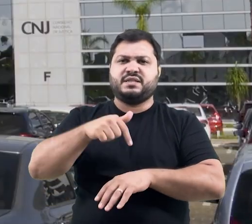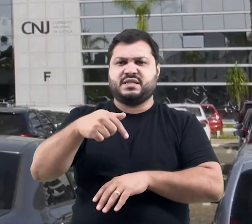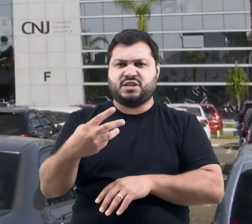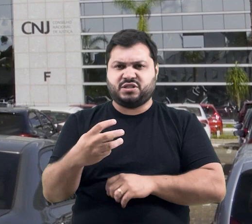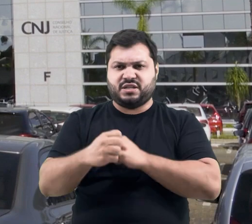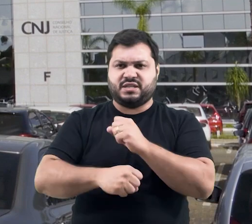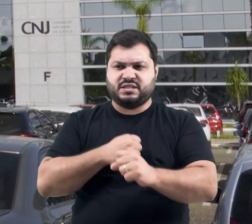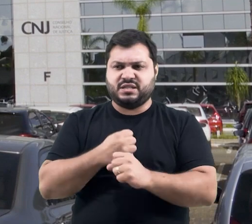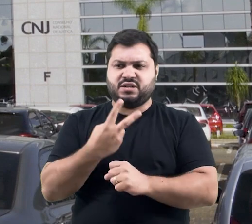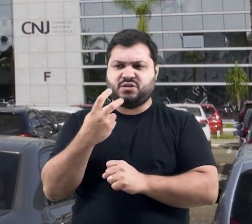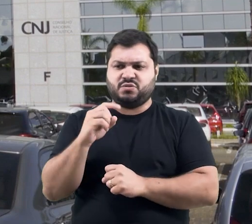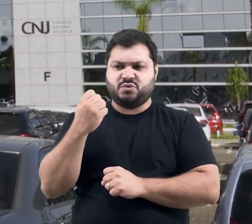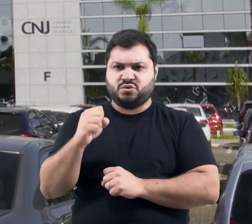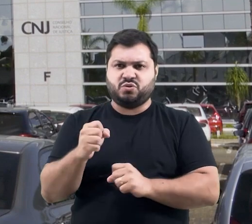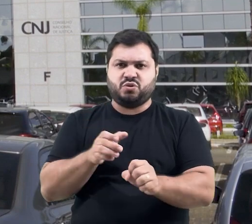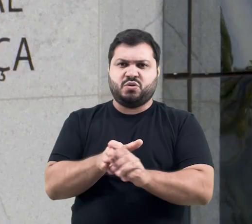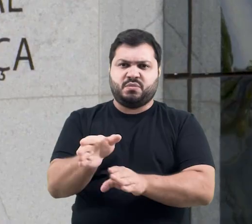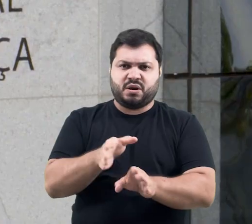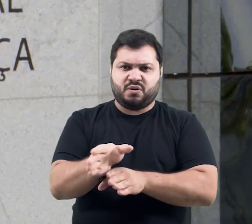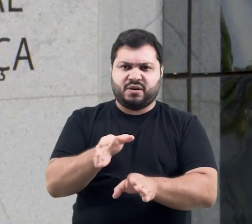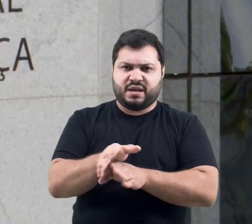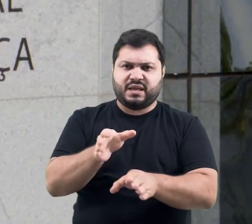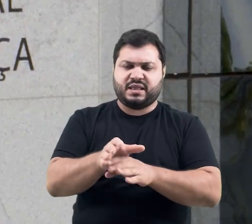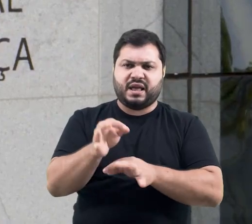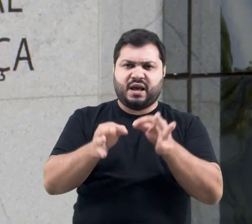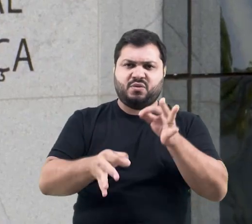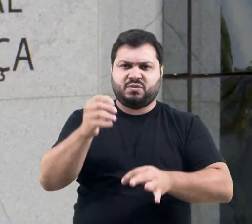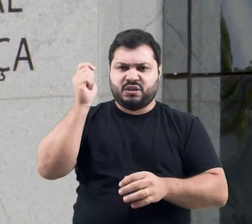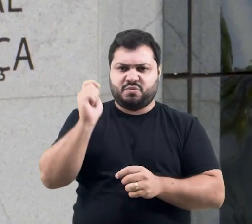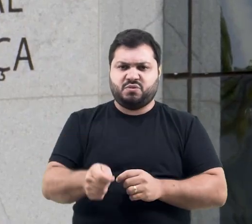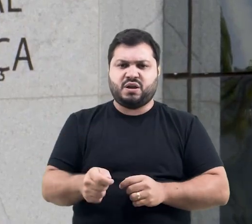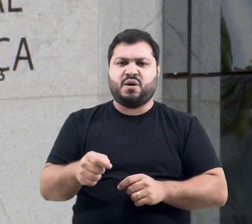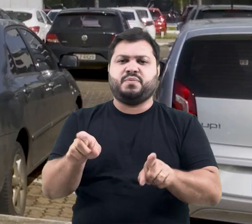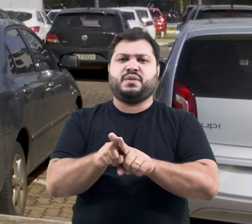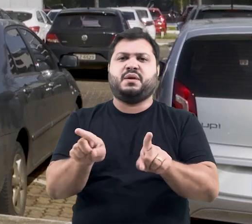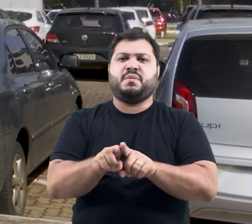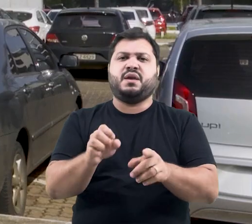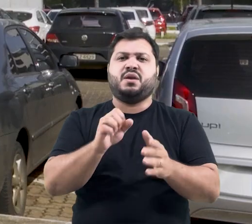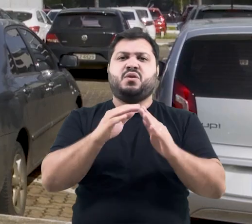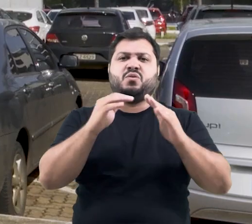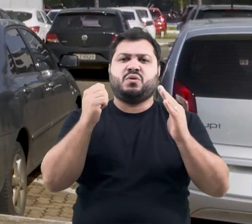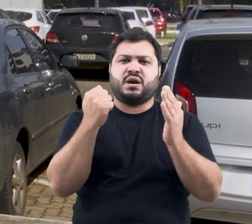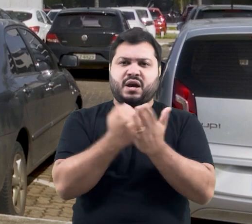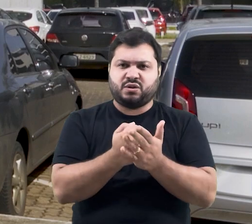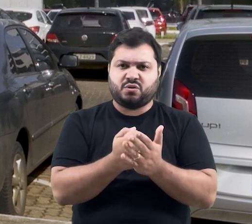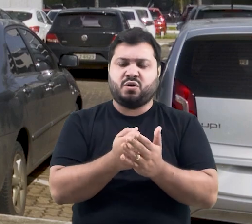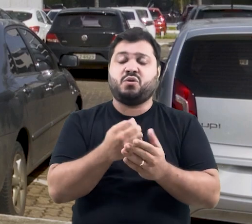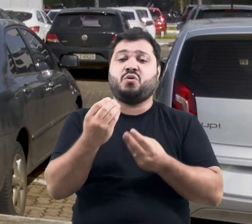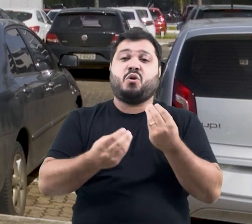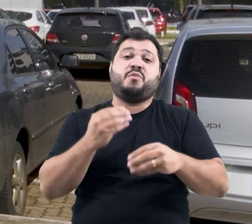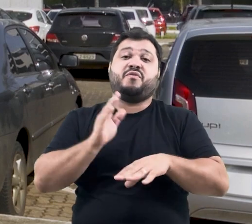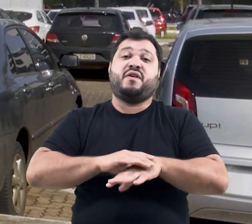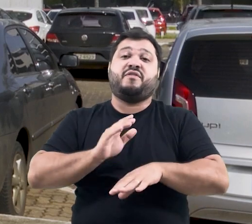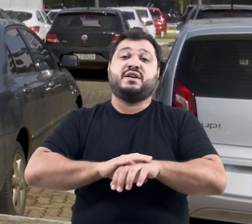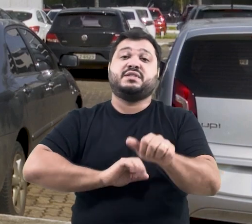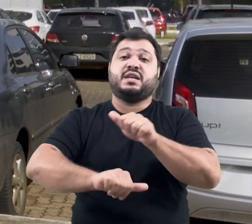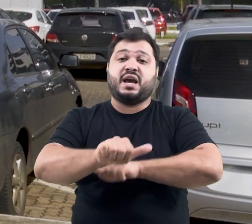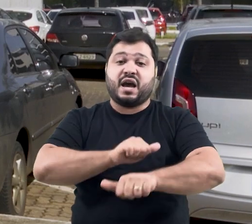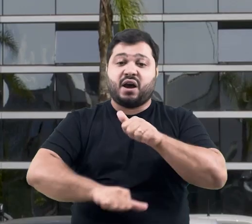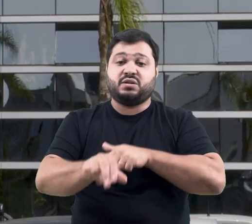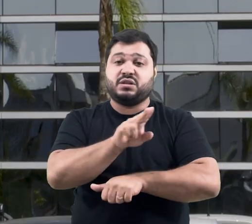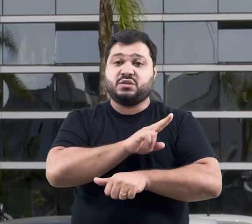provimento 73 de 2018 para orientar os tribunais de justiça e os cartórios sobre como proceder